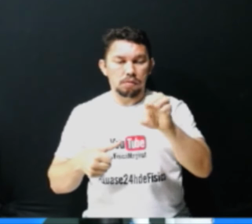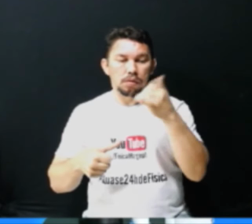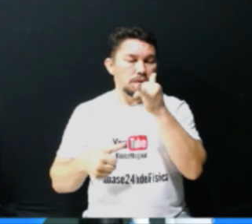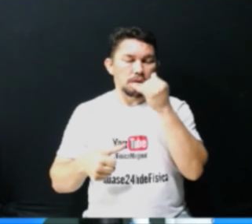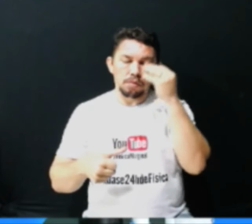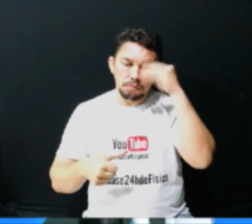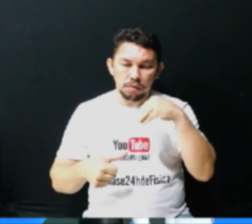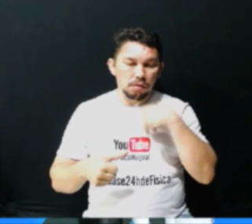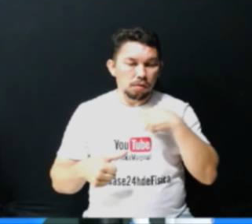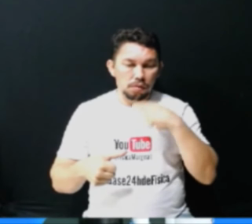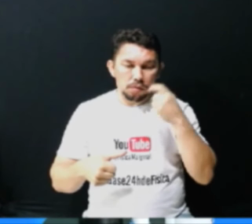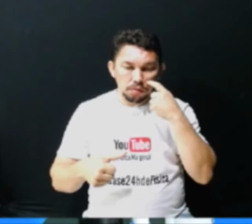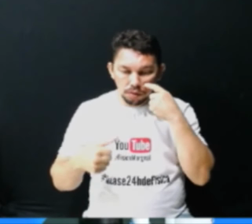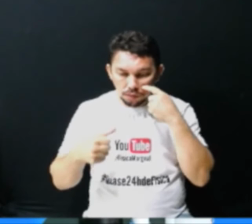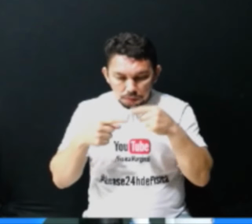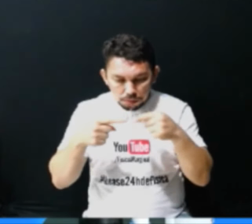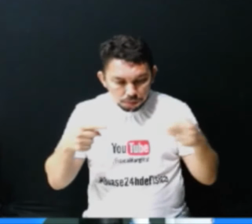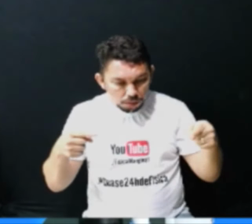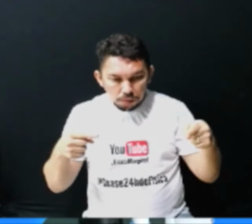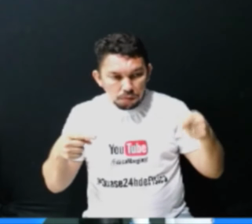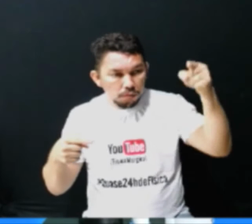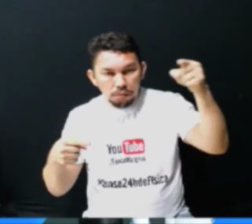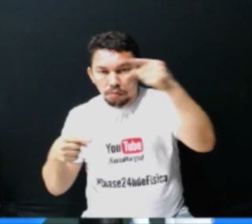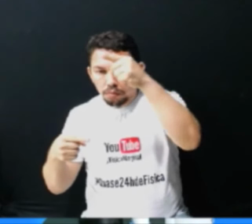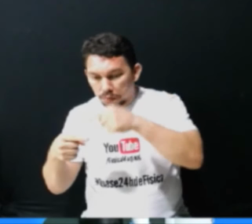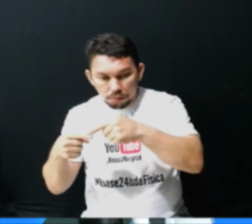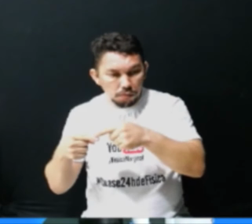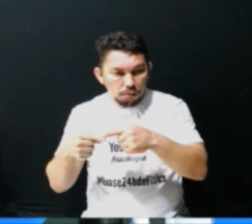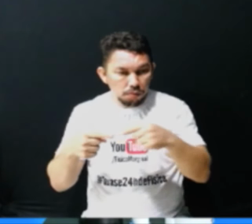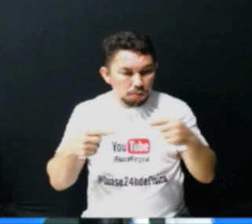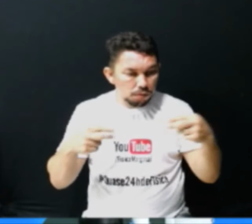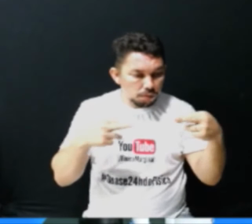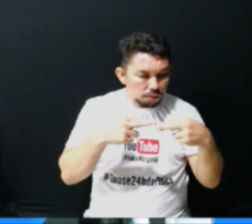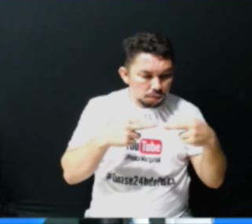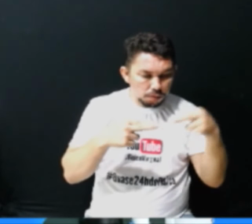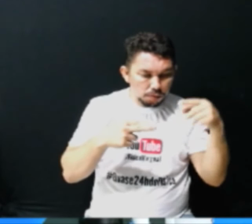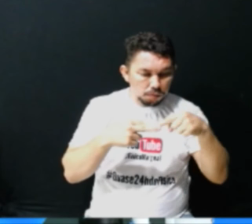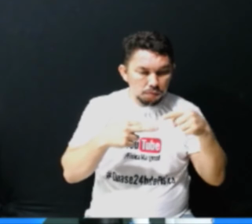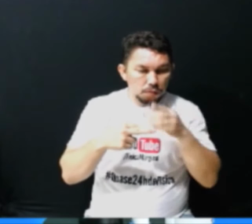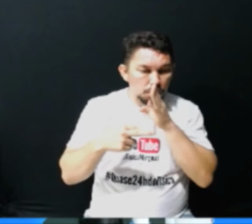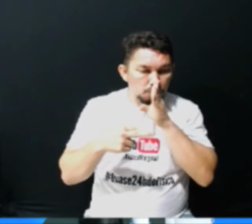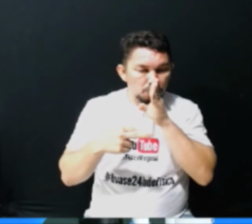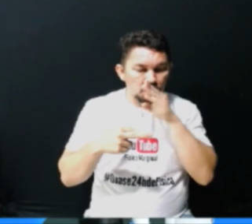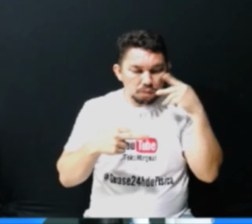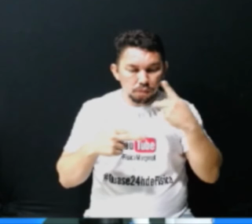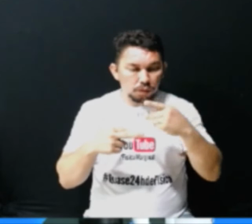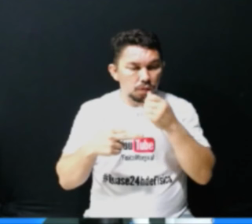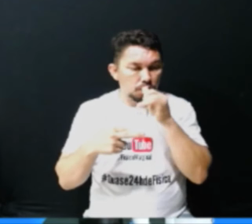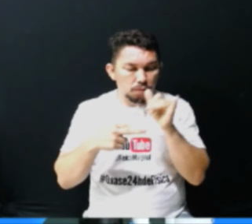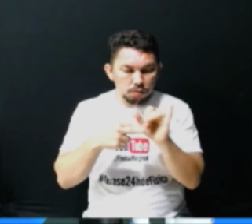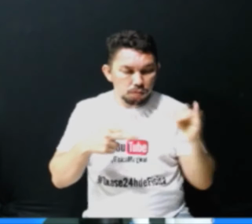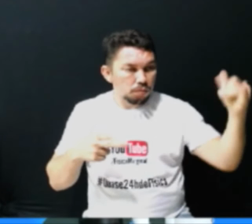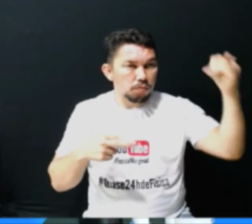menor caminho. Se o menor caminho é aquele que tem resistência praticamente nula, toda a corrente vai passar por